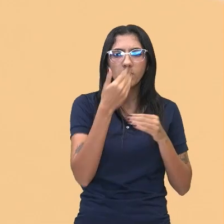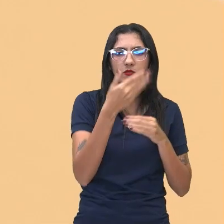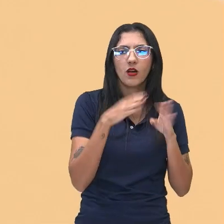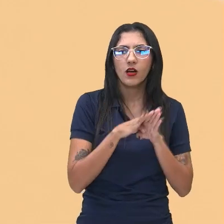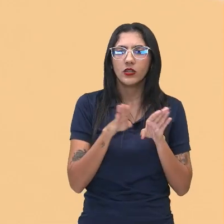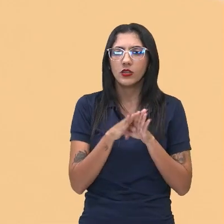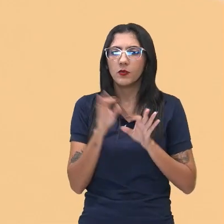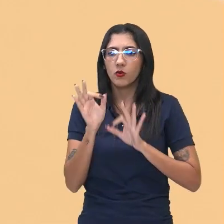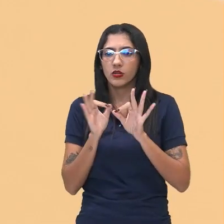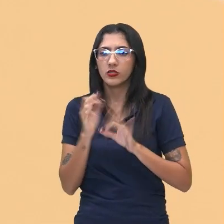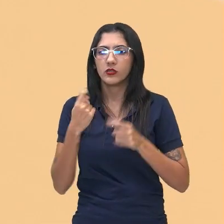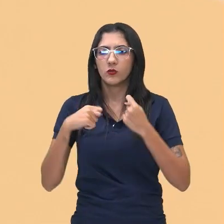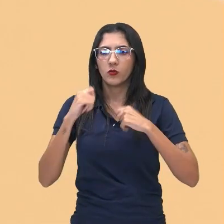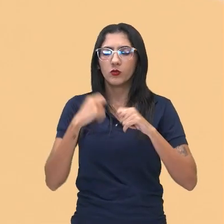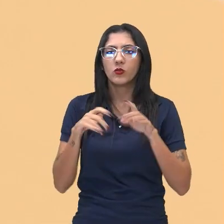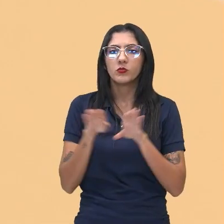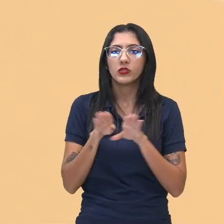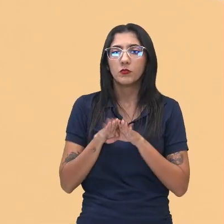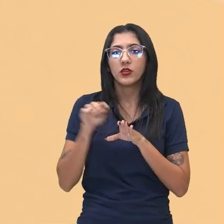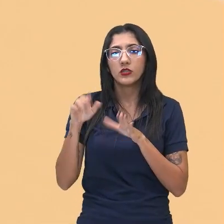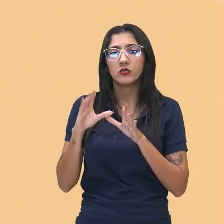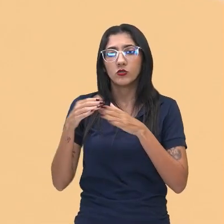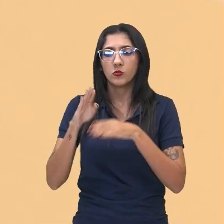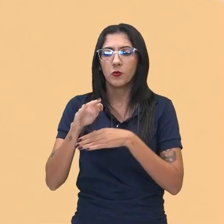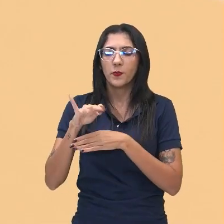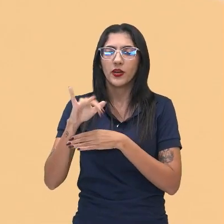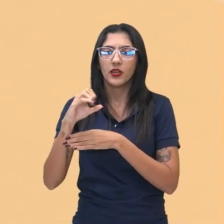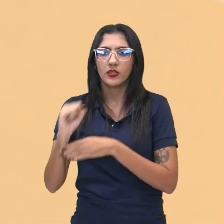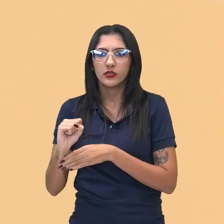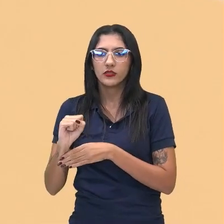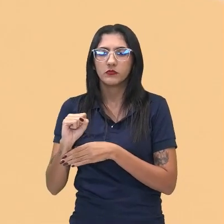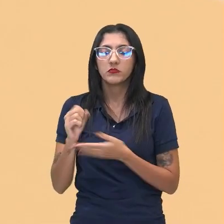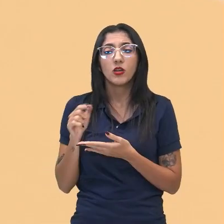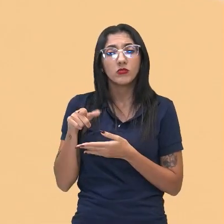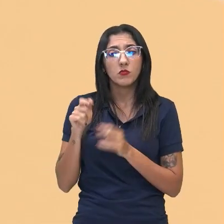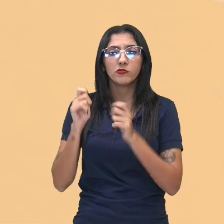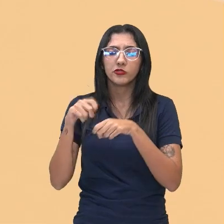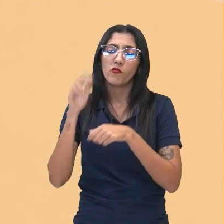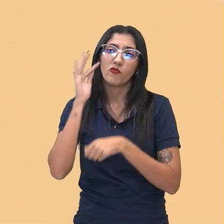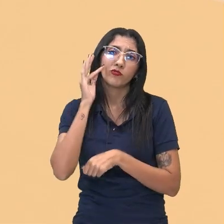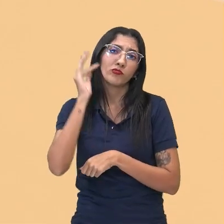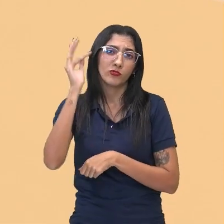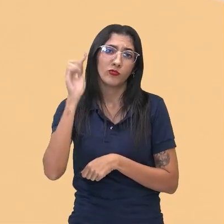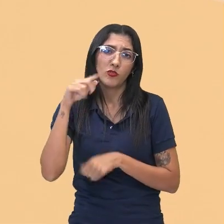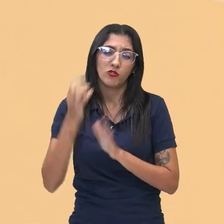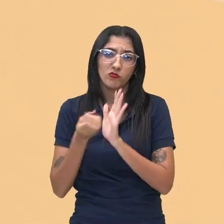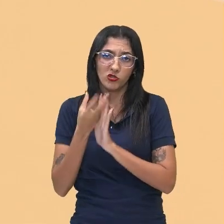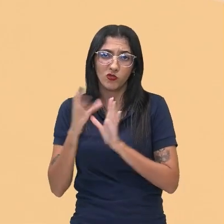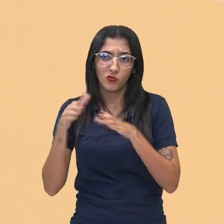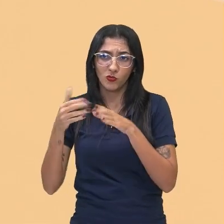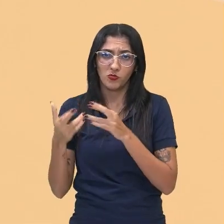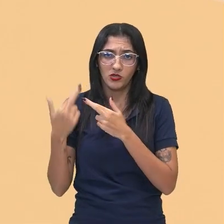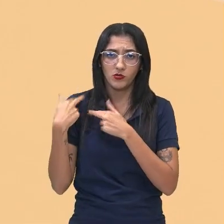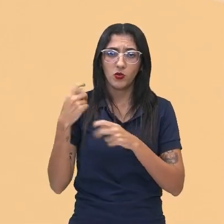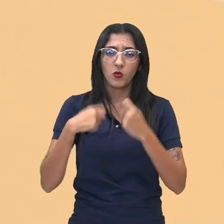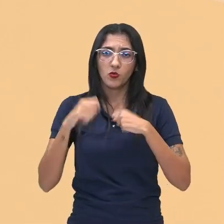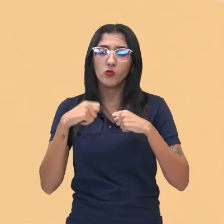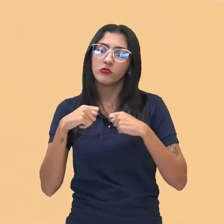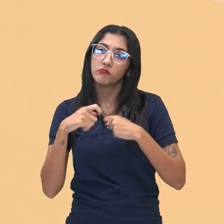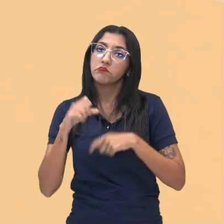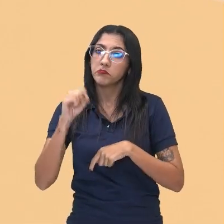do Comércio e o BRICS. Pode ser que o BRICS ele se torne futuramente um bloco econômico? Sim, porém,